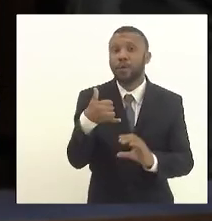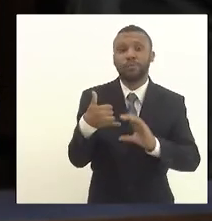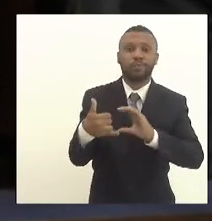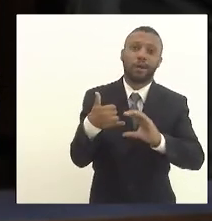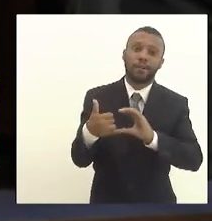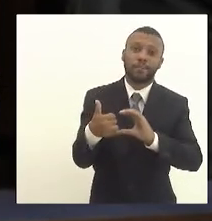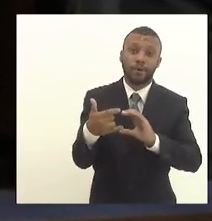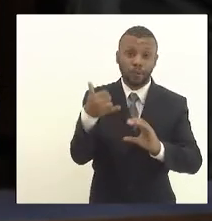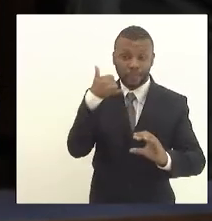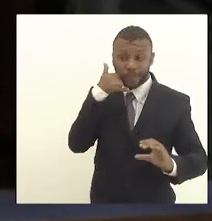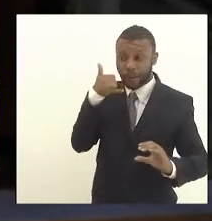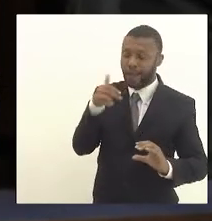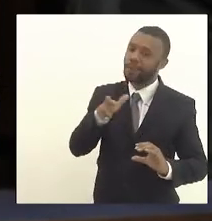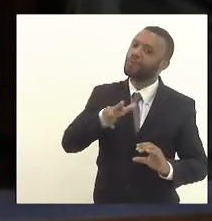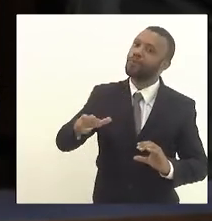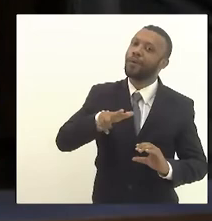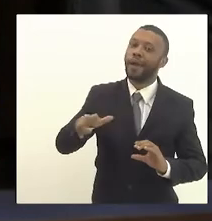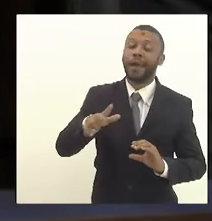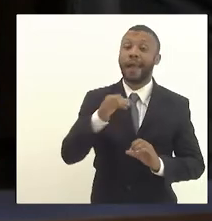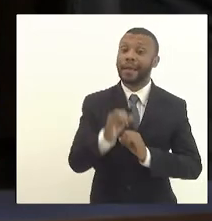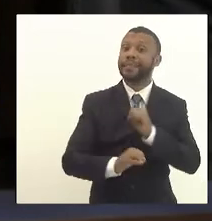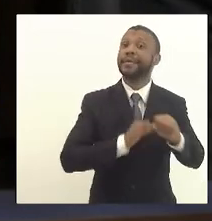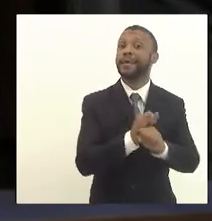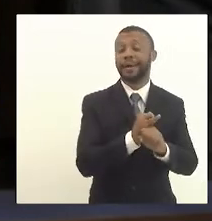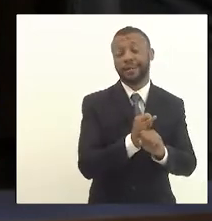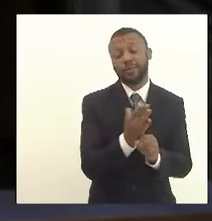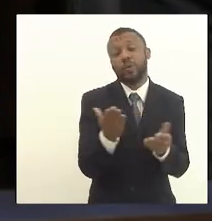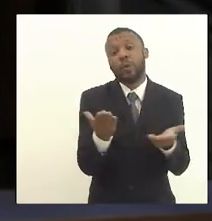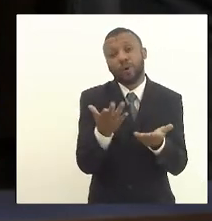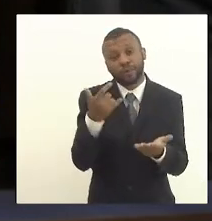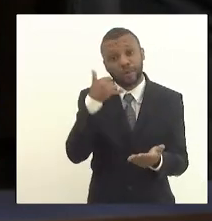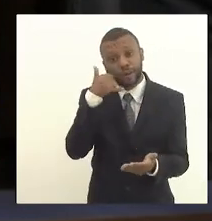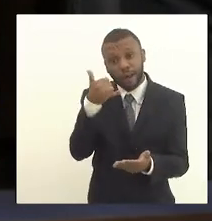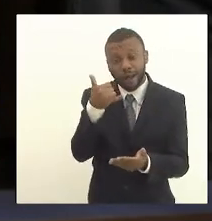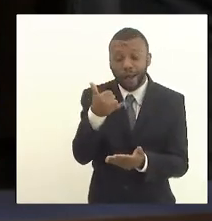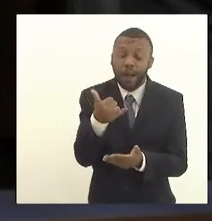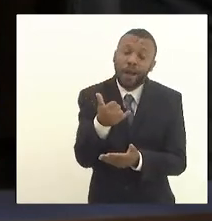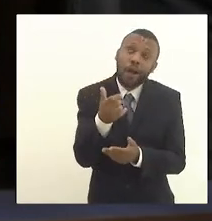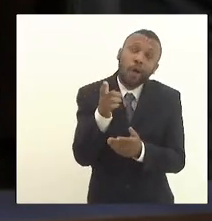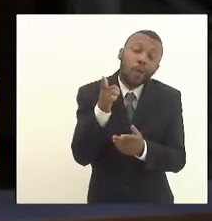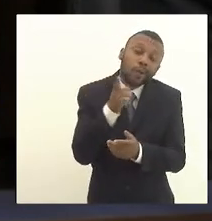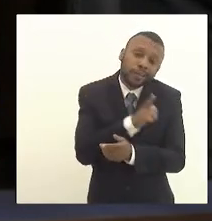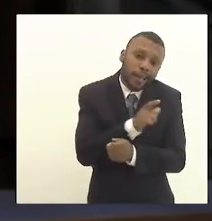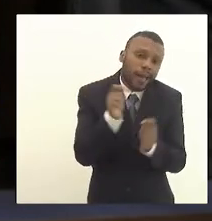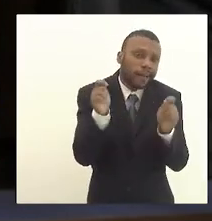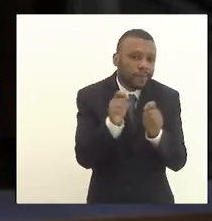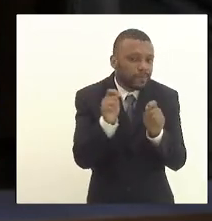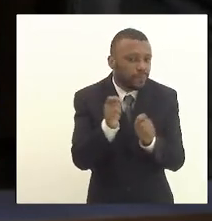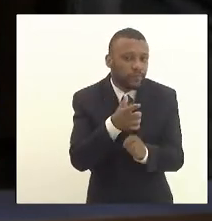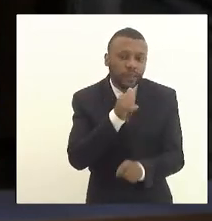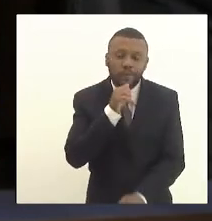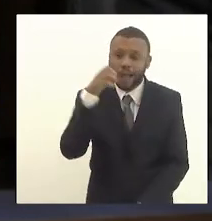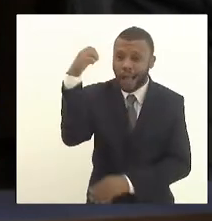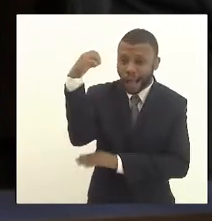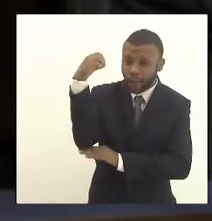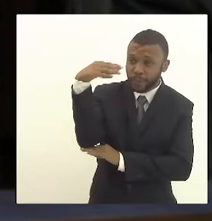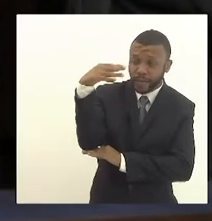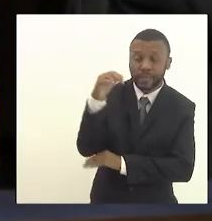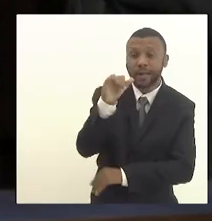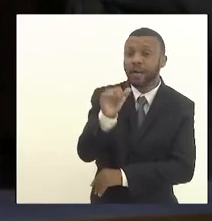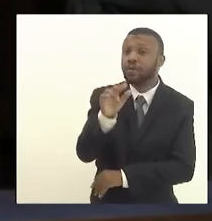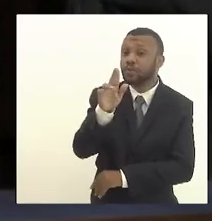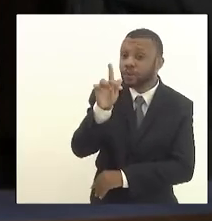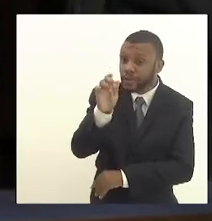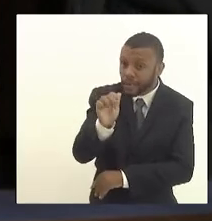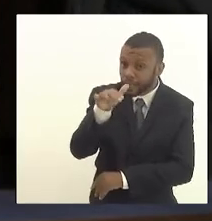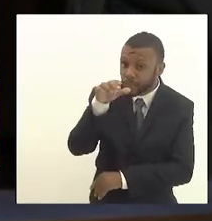internet. Então, o celular hoje até faz chamada por celular. A luminária da Jugano, ela até ilumina